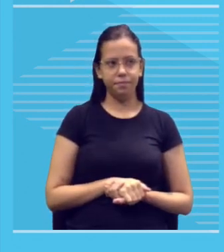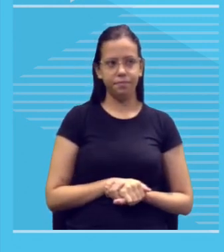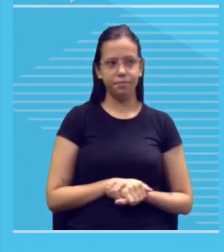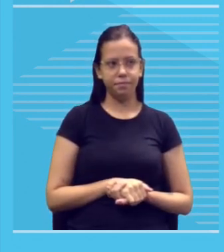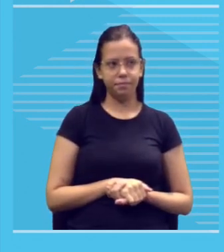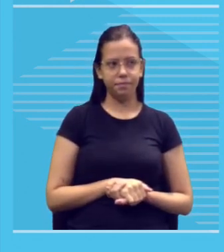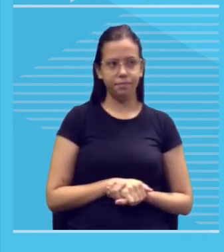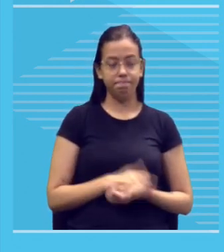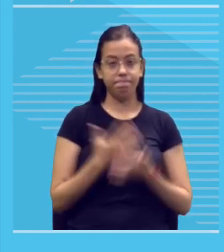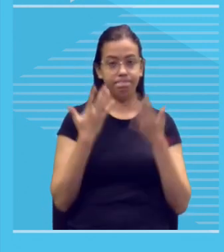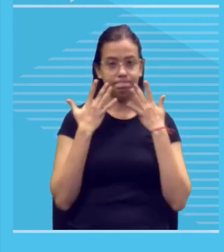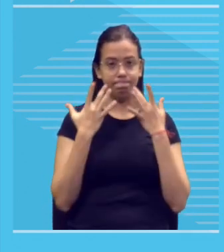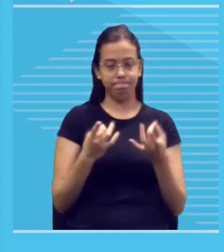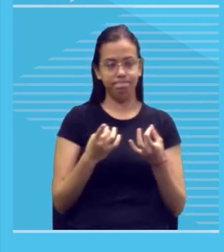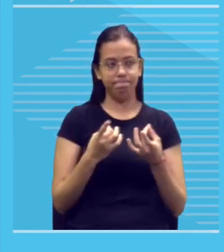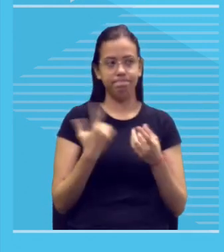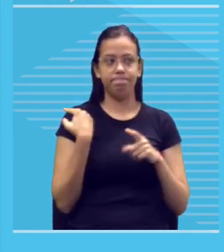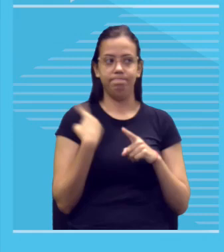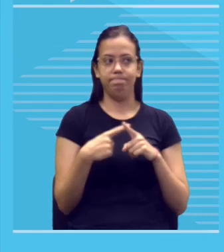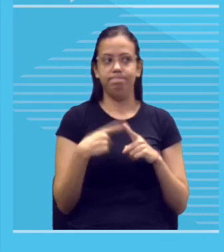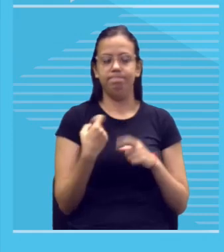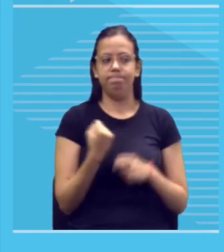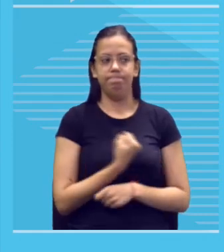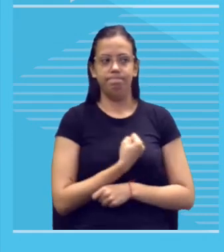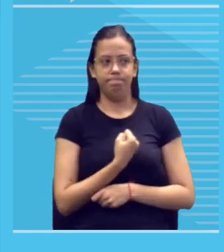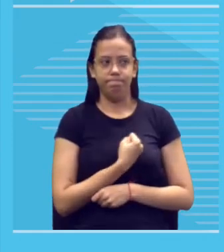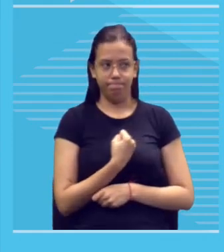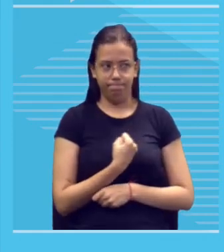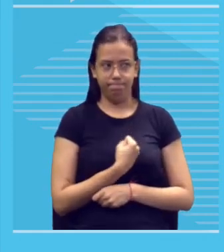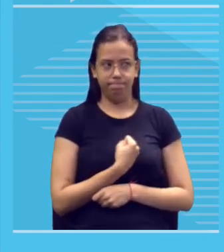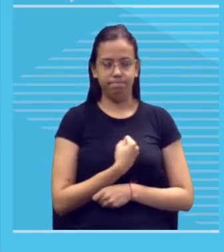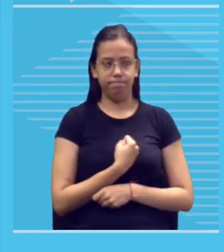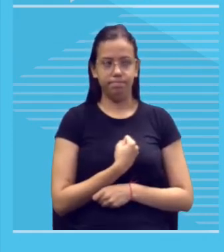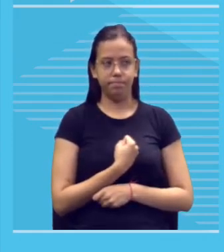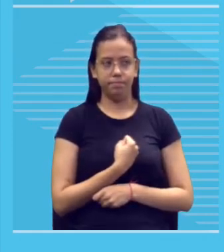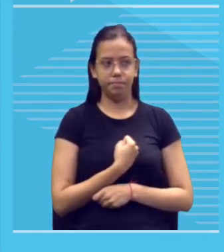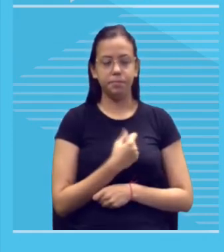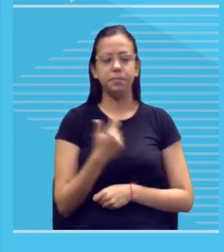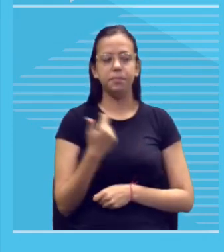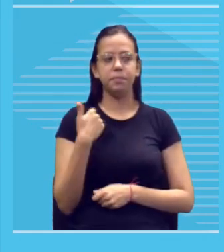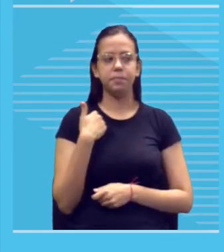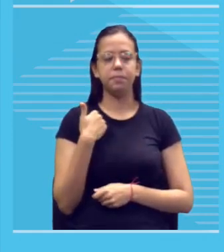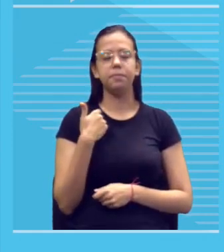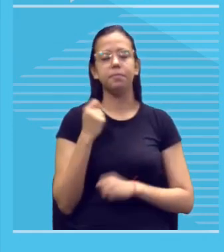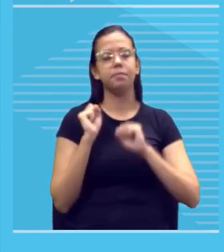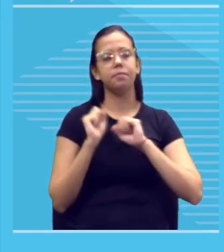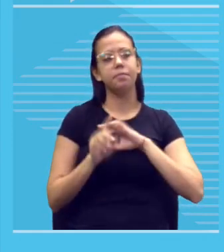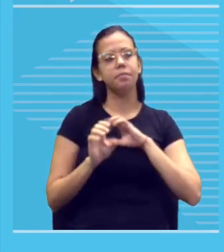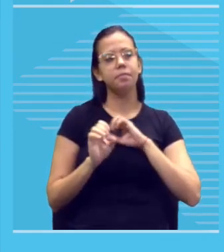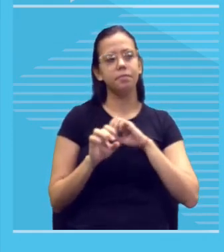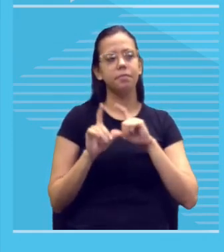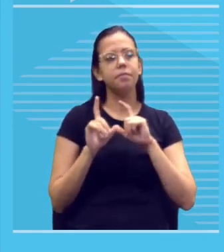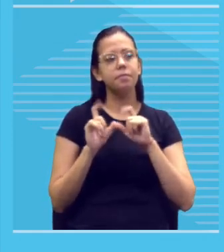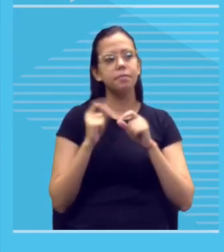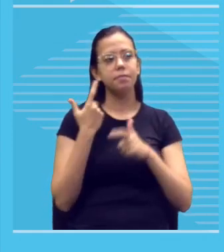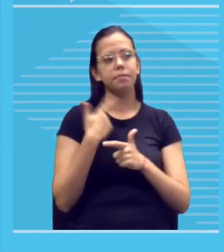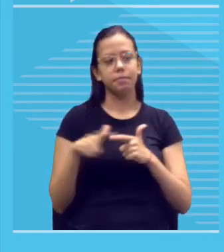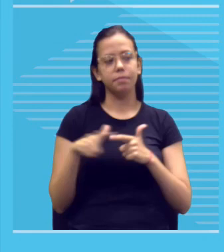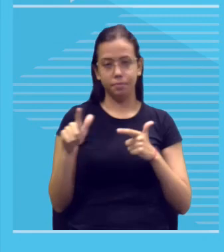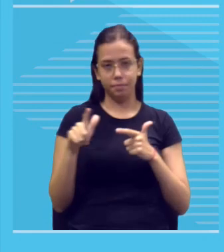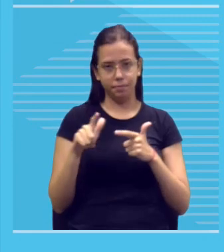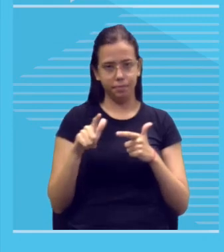ficar atento aí ó que o meu número aqui ó como eu estou trabalhando com divisão